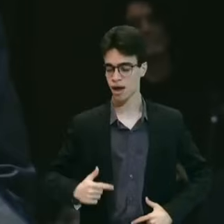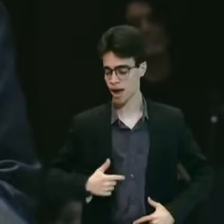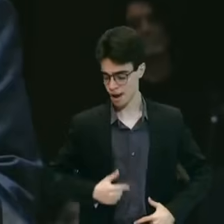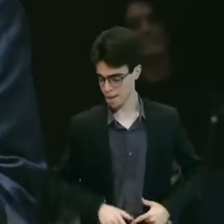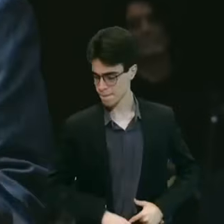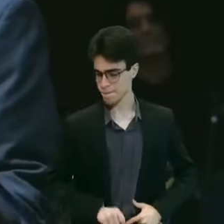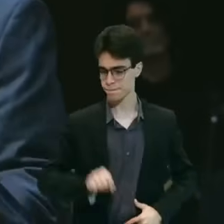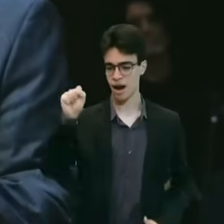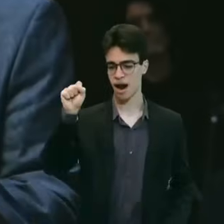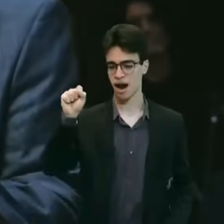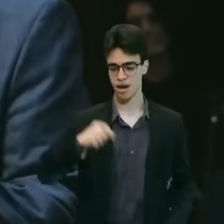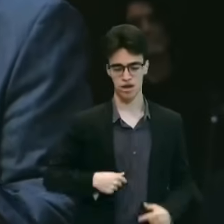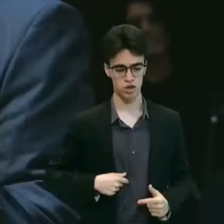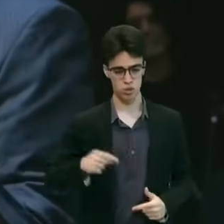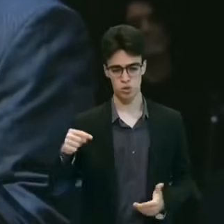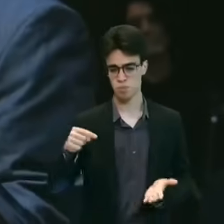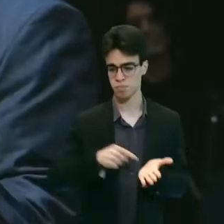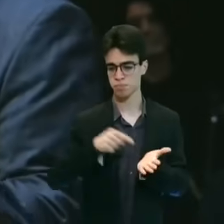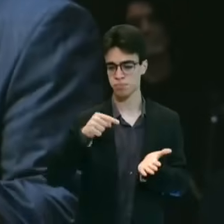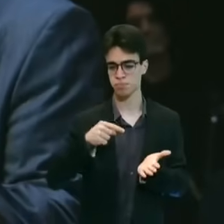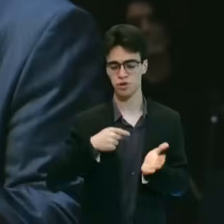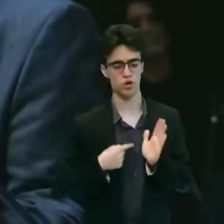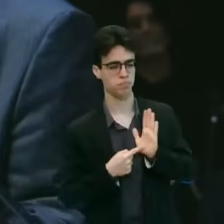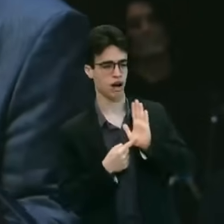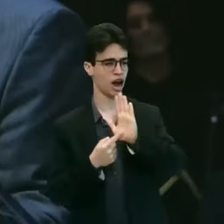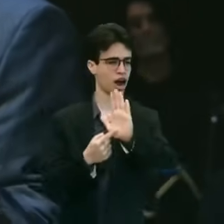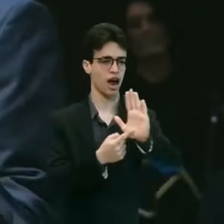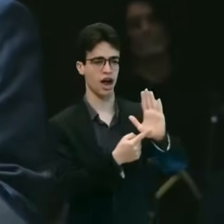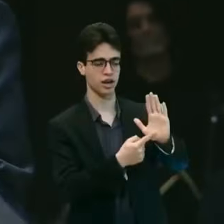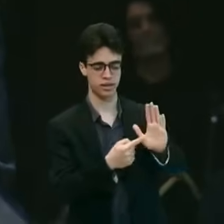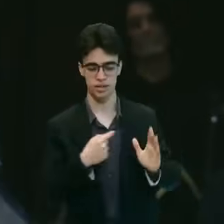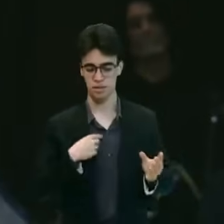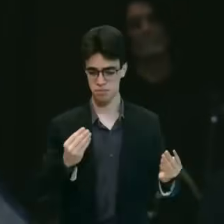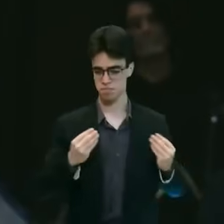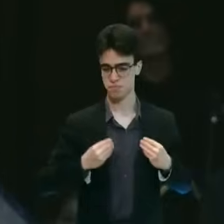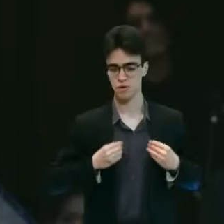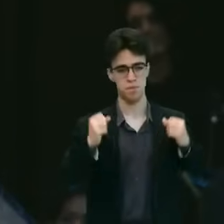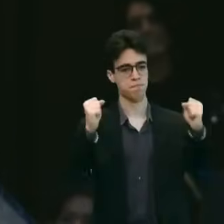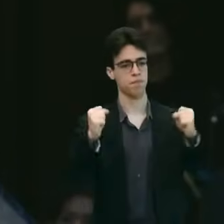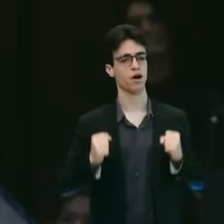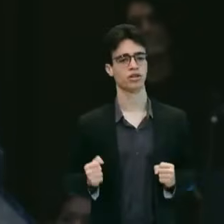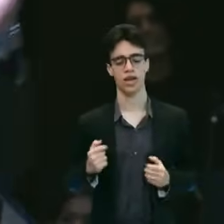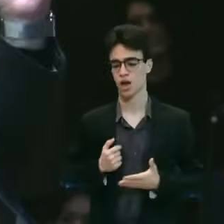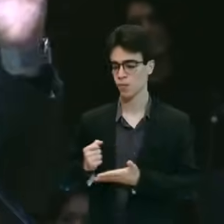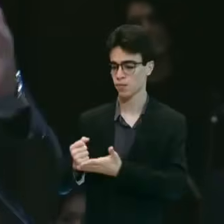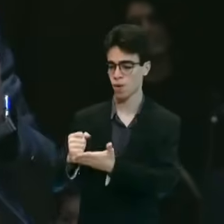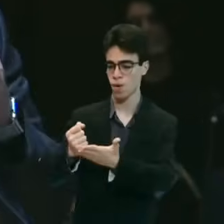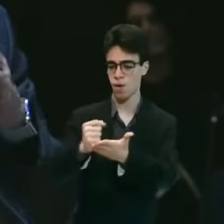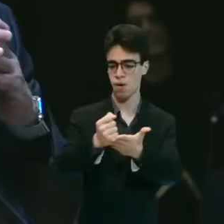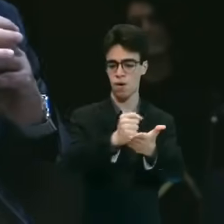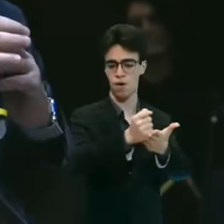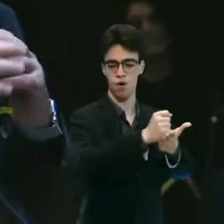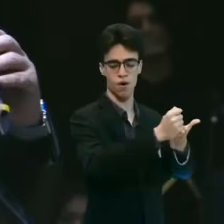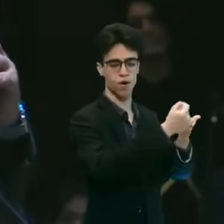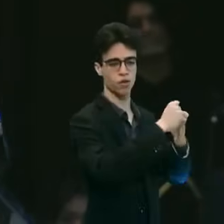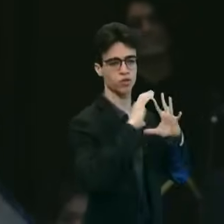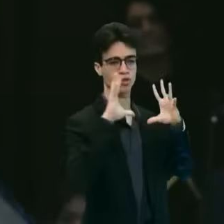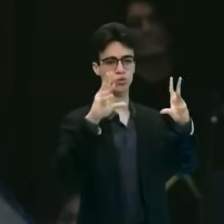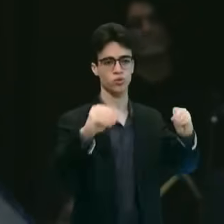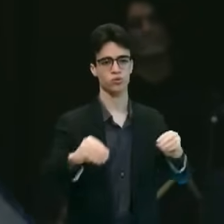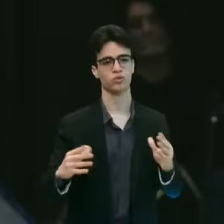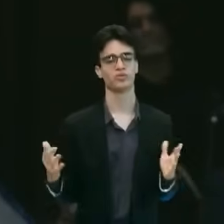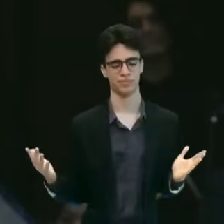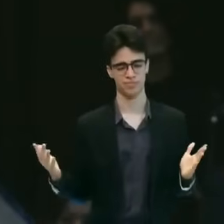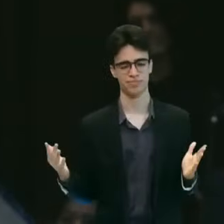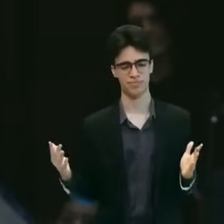de aparatos especiais que lhe conferem poder para controlar toda e qualquer adversidade.